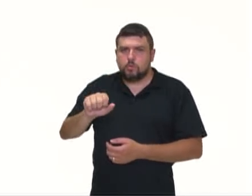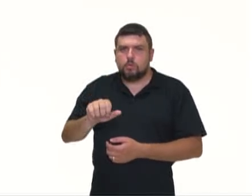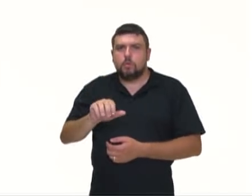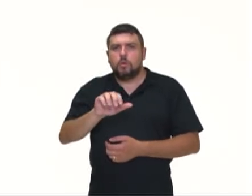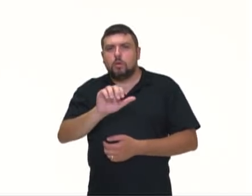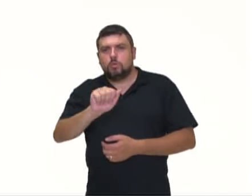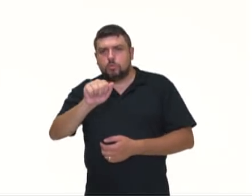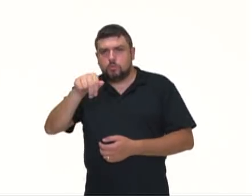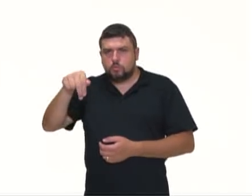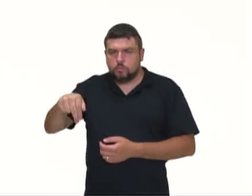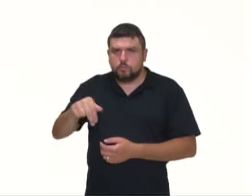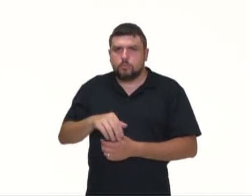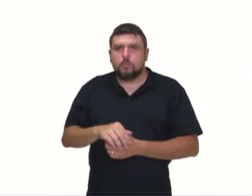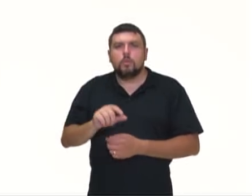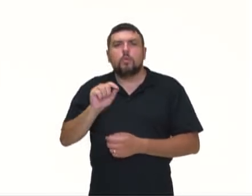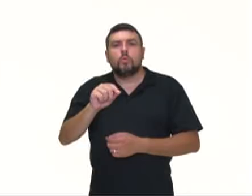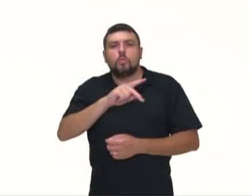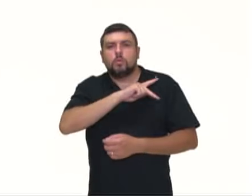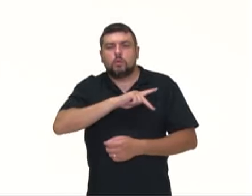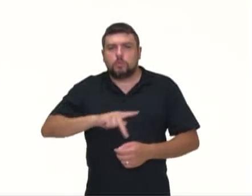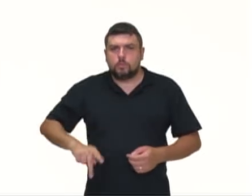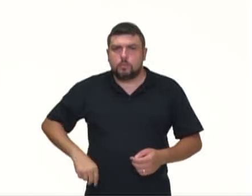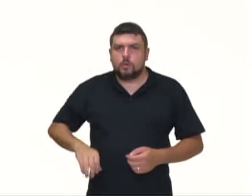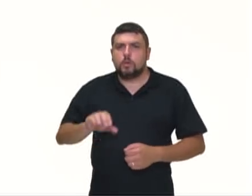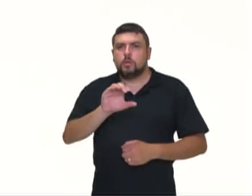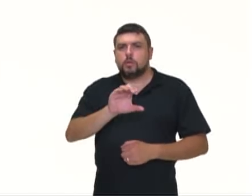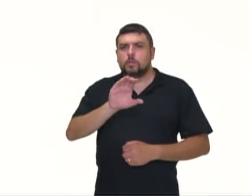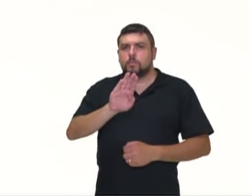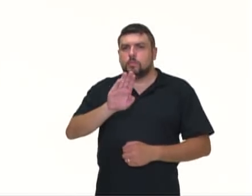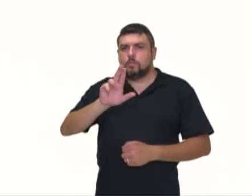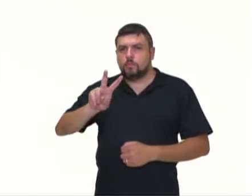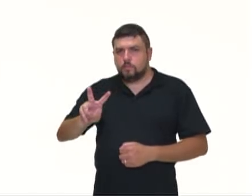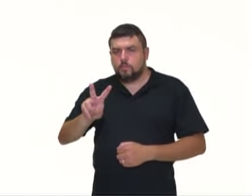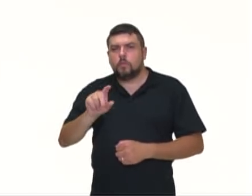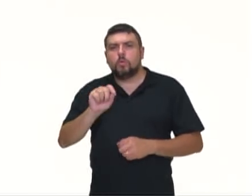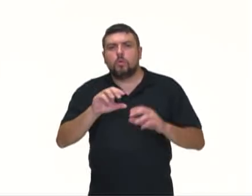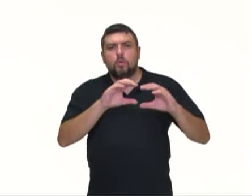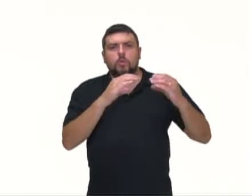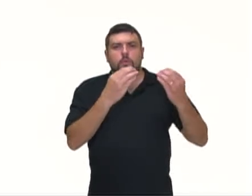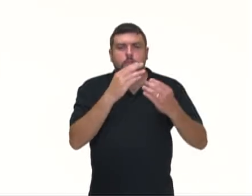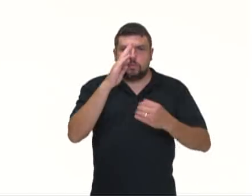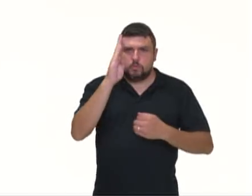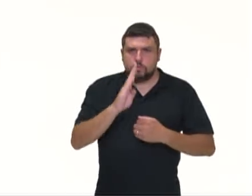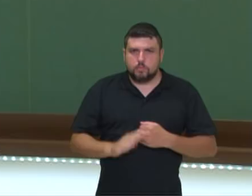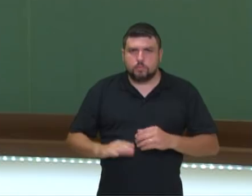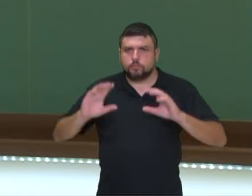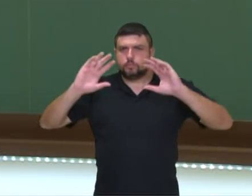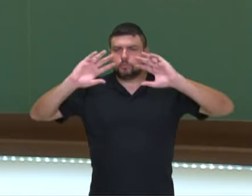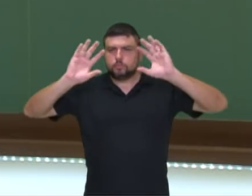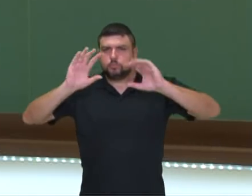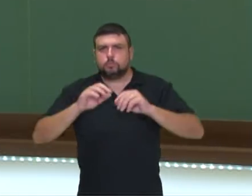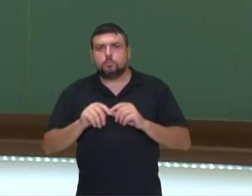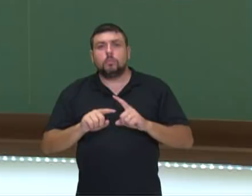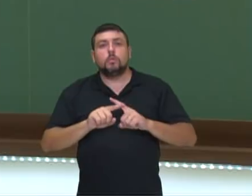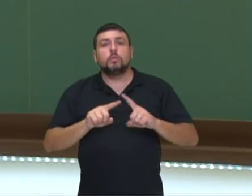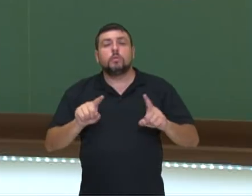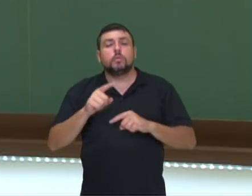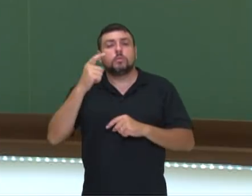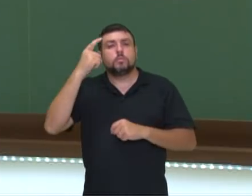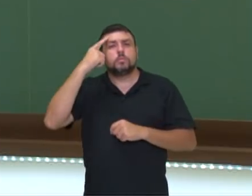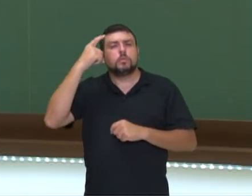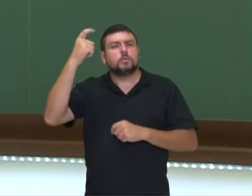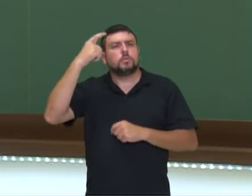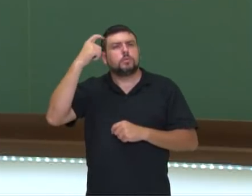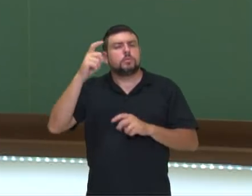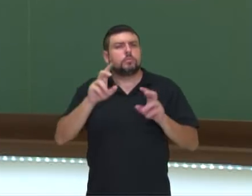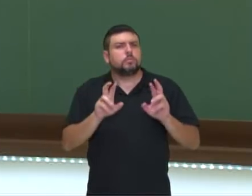da CBV, que é a Confederação Brasileira de Voleibol. Só que ele veio com uma ideia um pouco diferente, que era